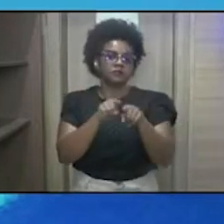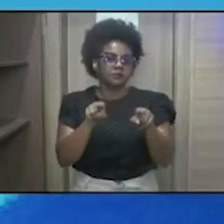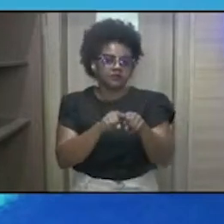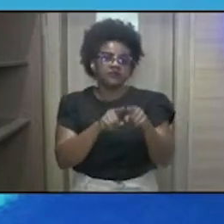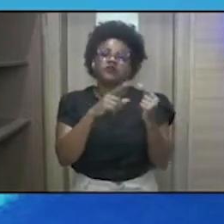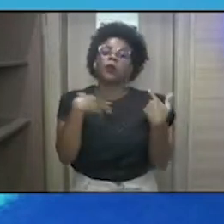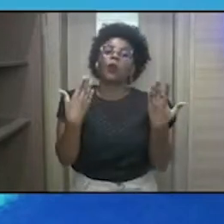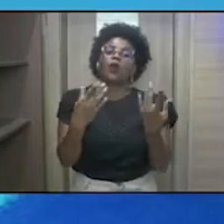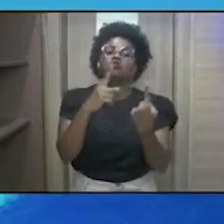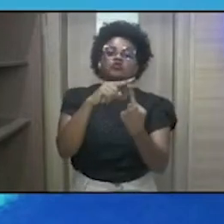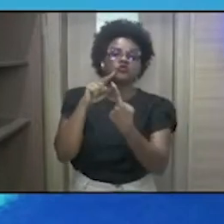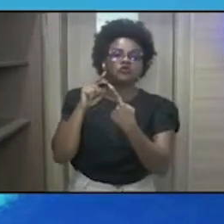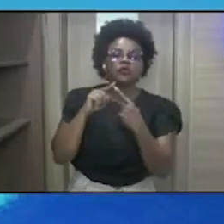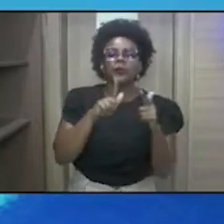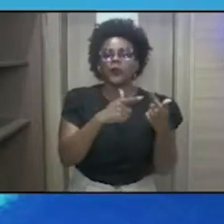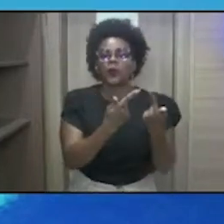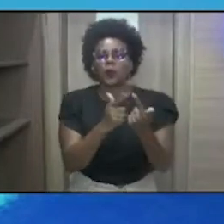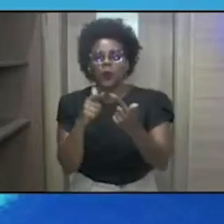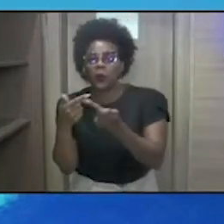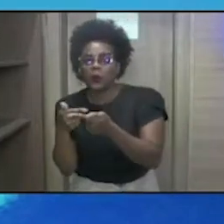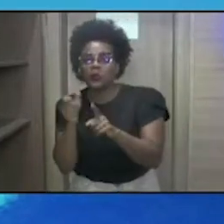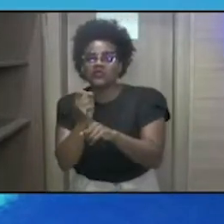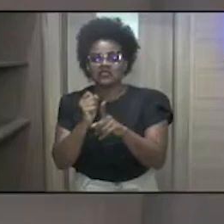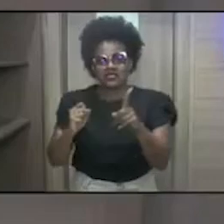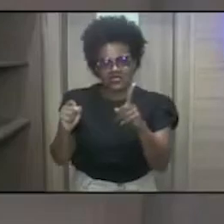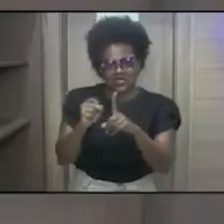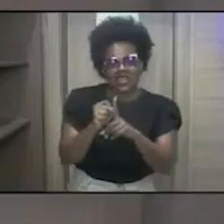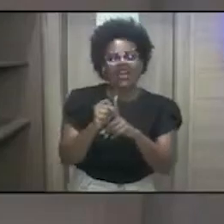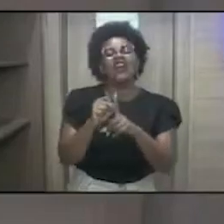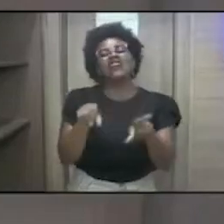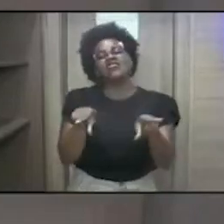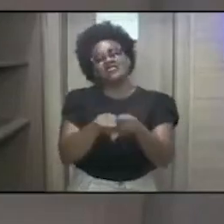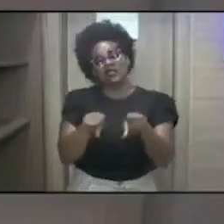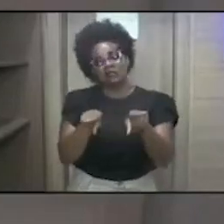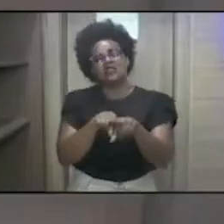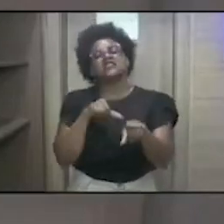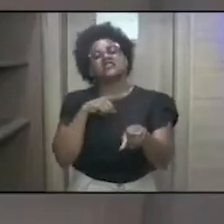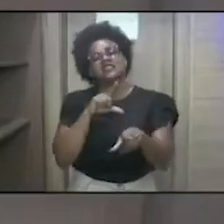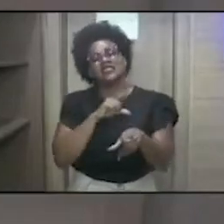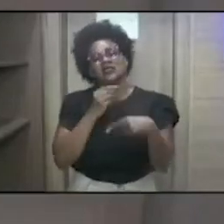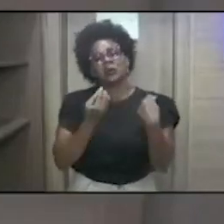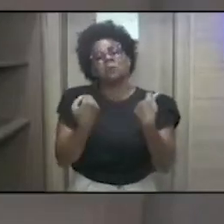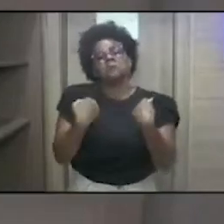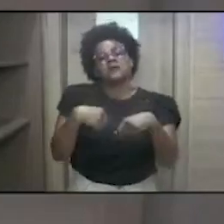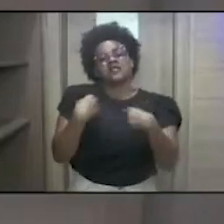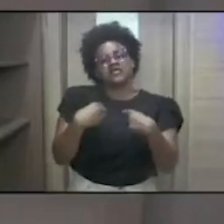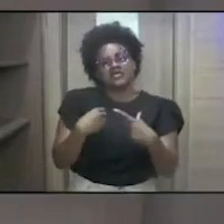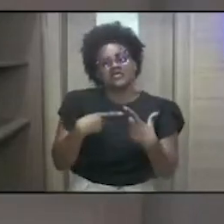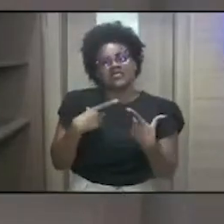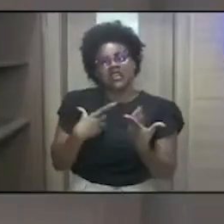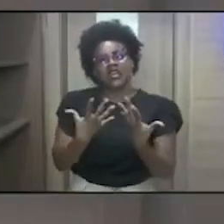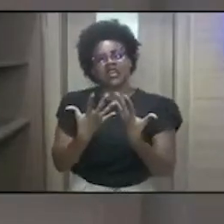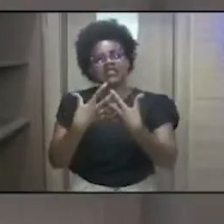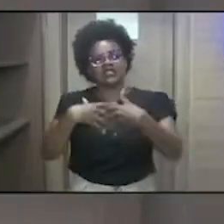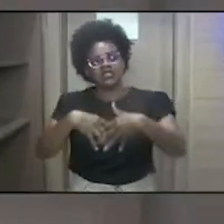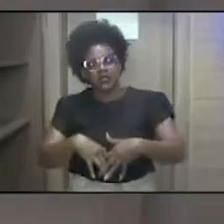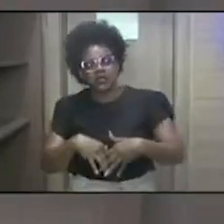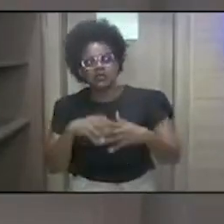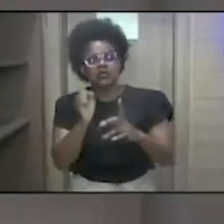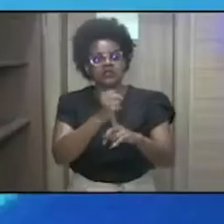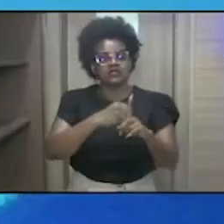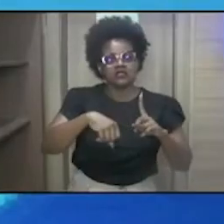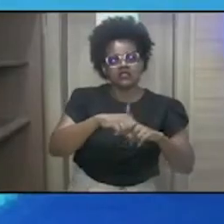acessado por esses grupos sociais. Então, aqui também apontando a necessidade de uma interseccionalidade com classe